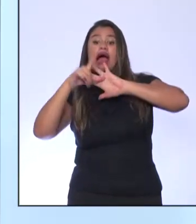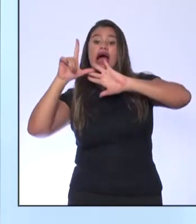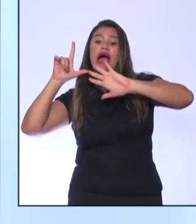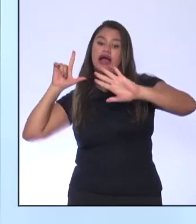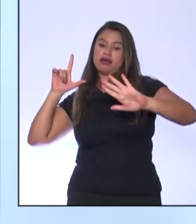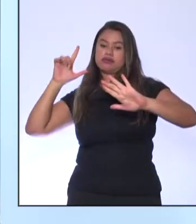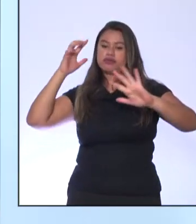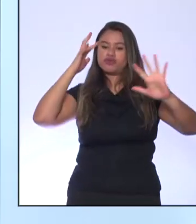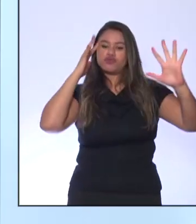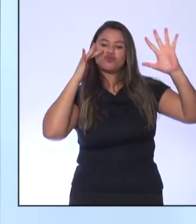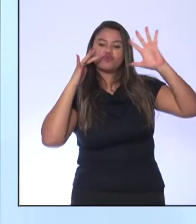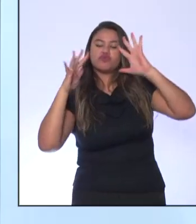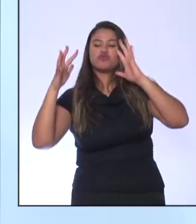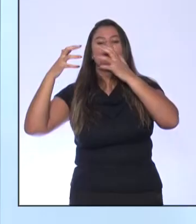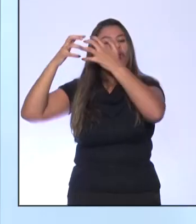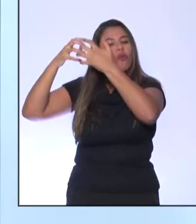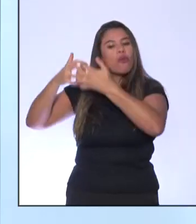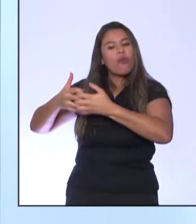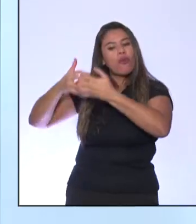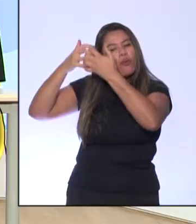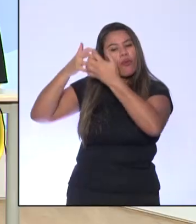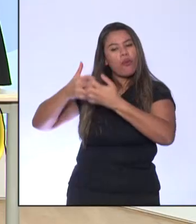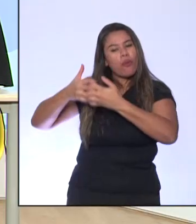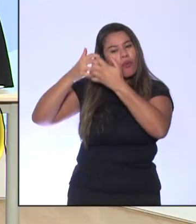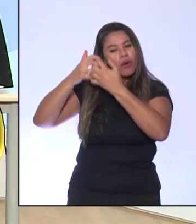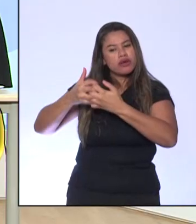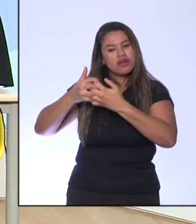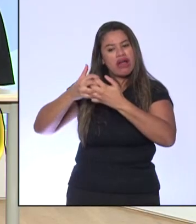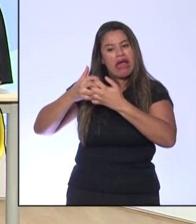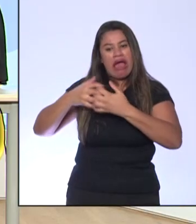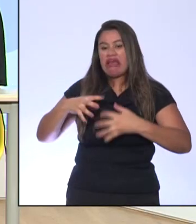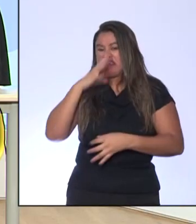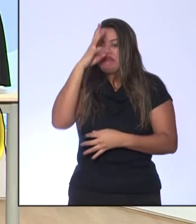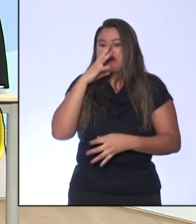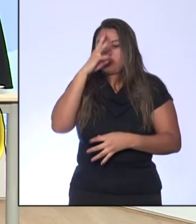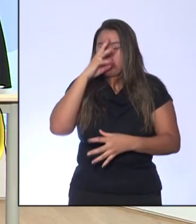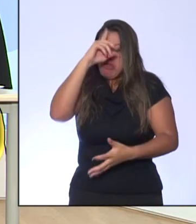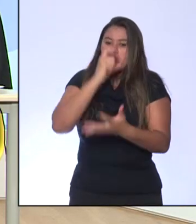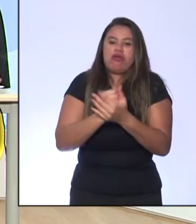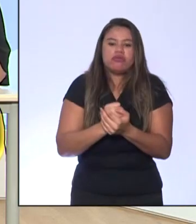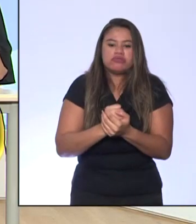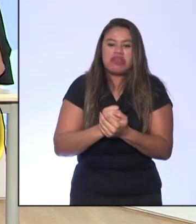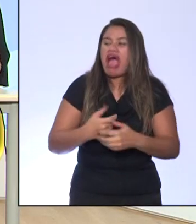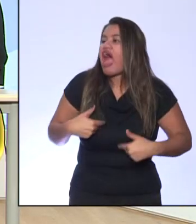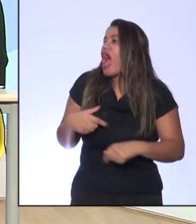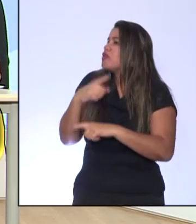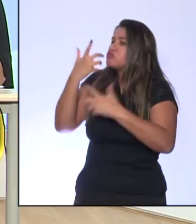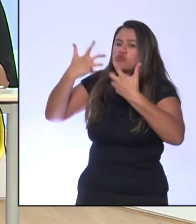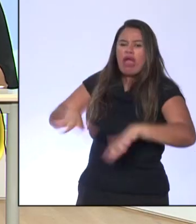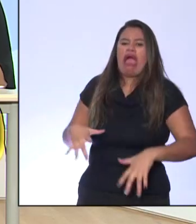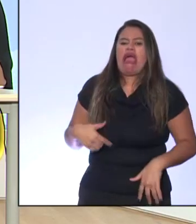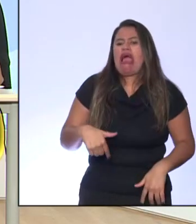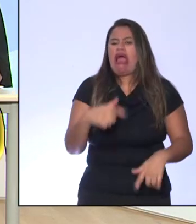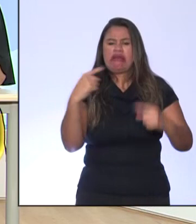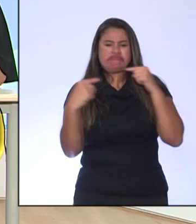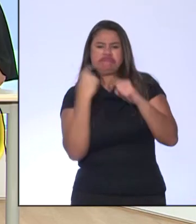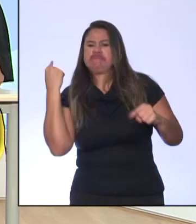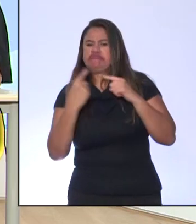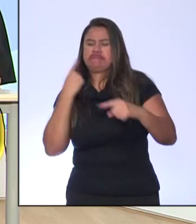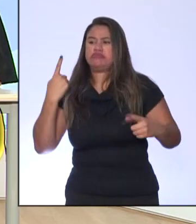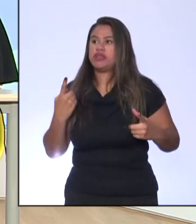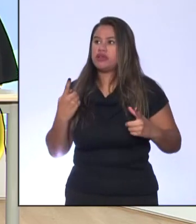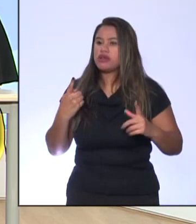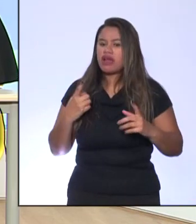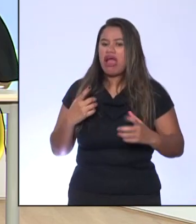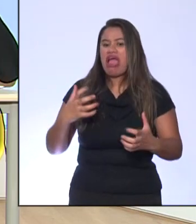que ser algo pensado e não agido simplesmente por impulso, pelo impulso de questionar, de querer fazer diferente, de querer